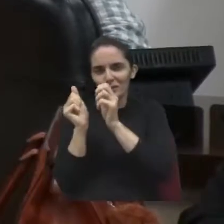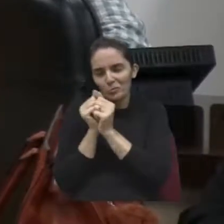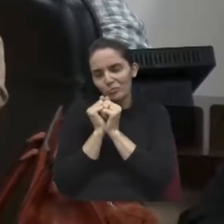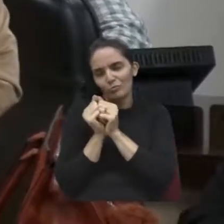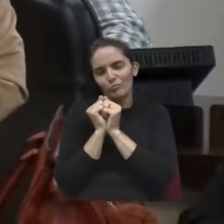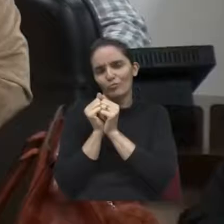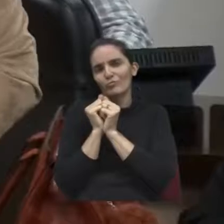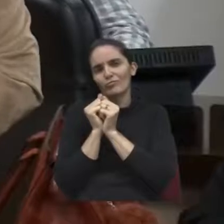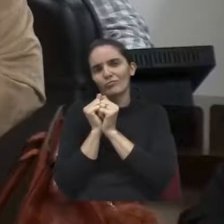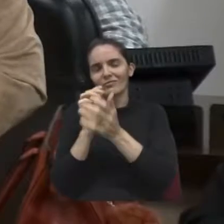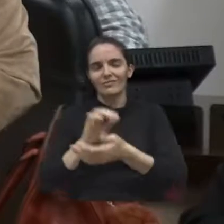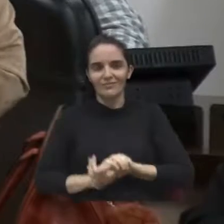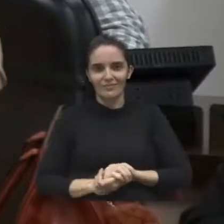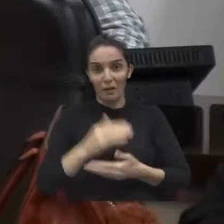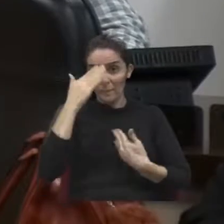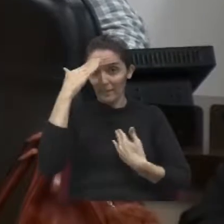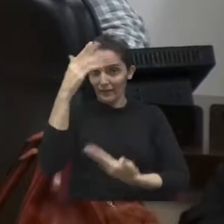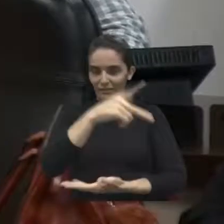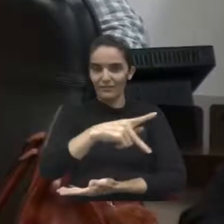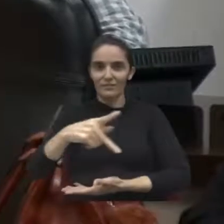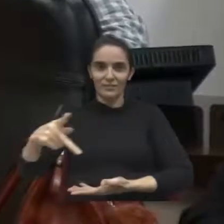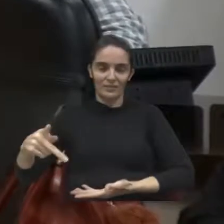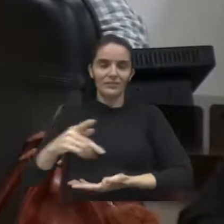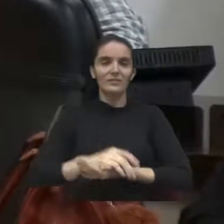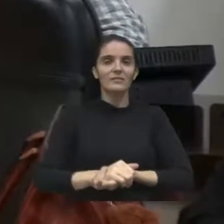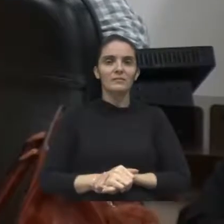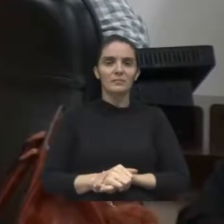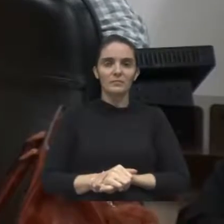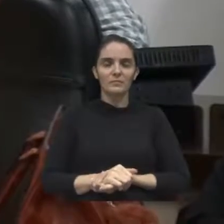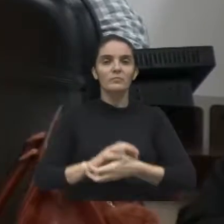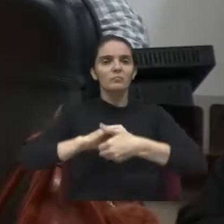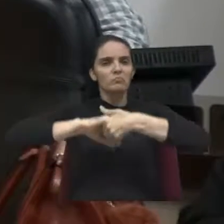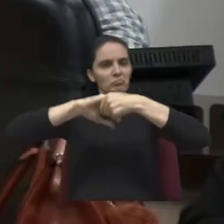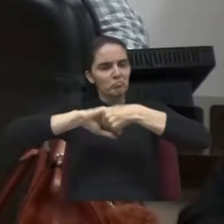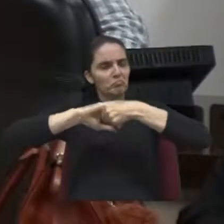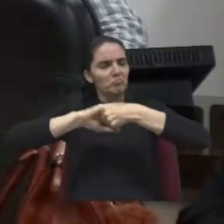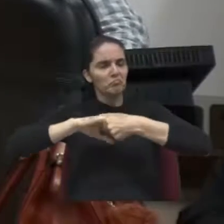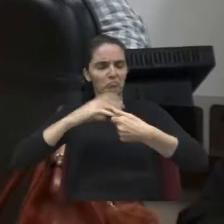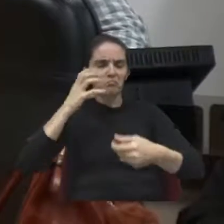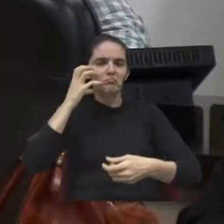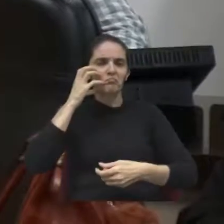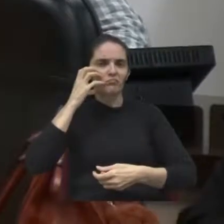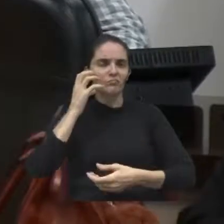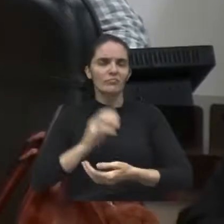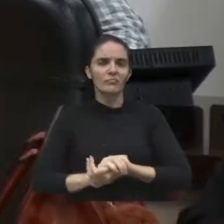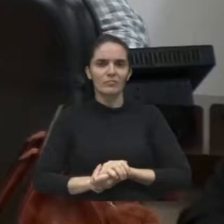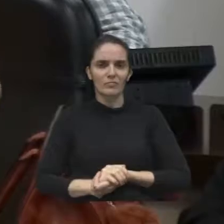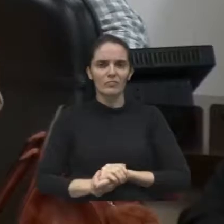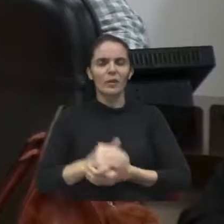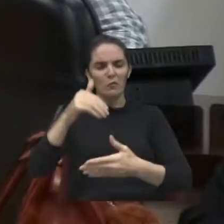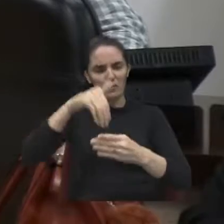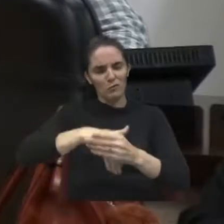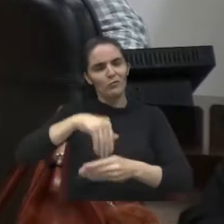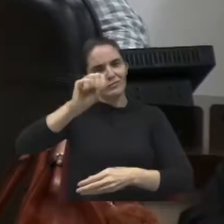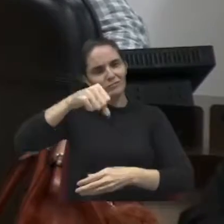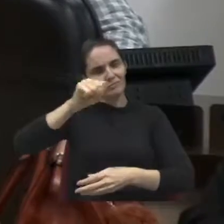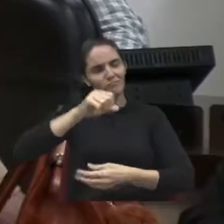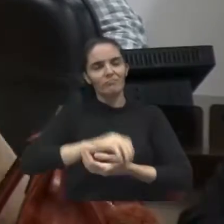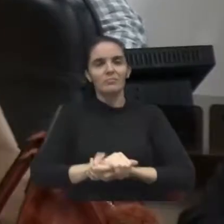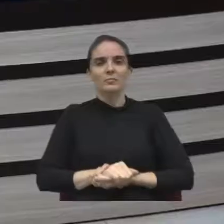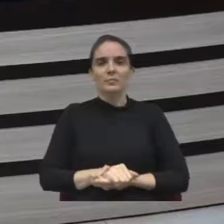Muito obrigada, senhor presidente, pela palavra. Parabéns, vereador, mais uma vez. Com louvor, vou votar nesse projeto.